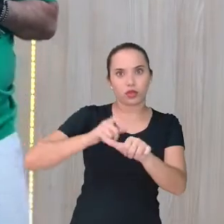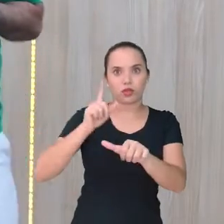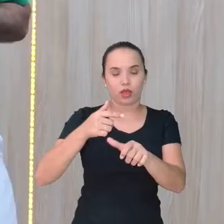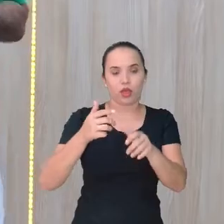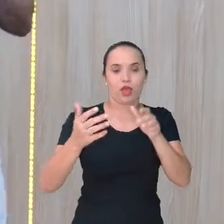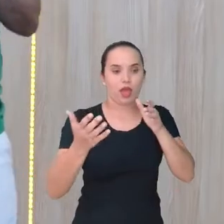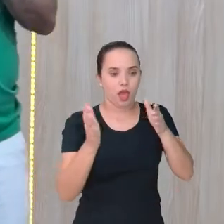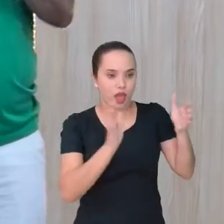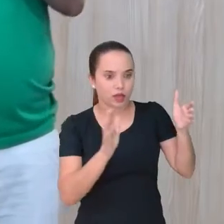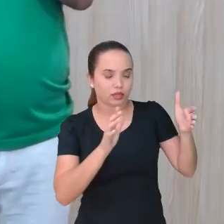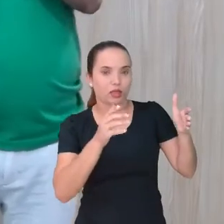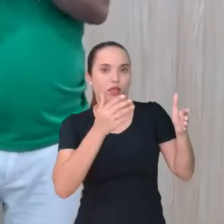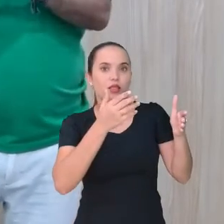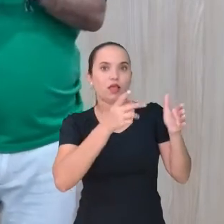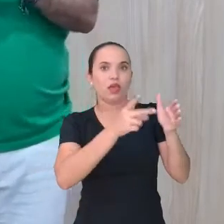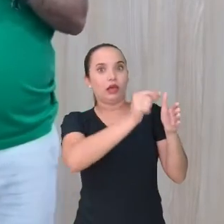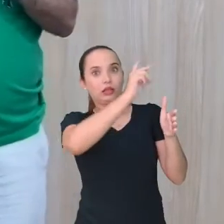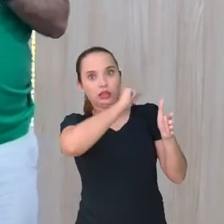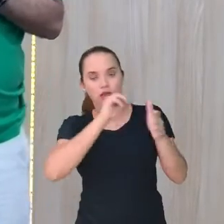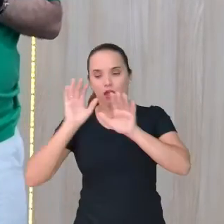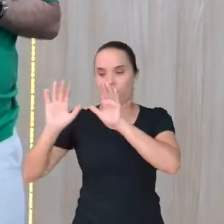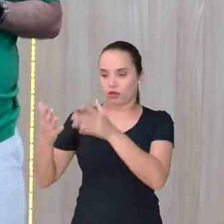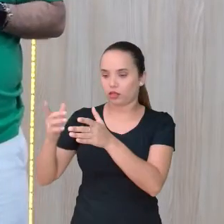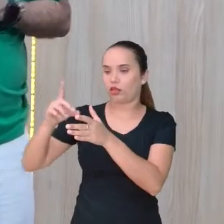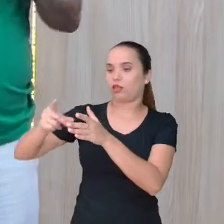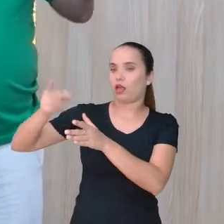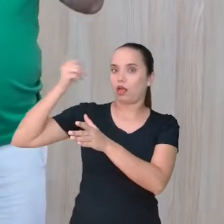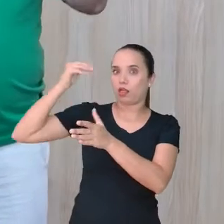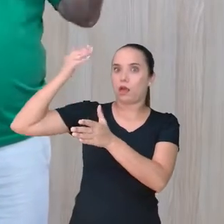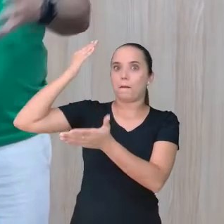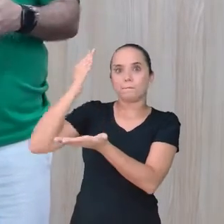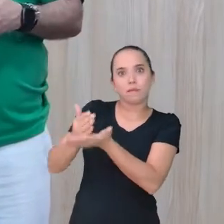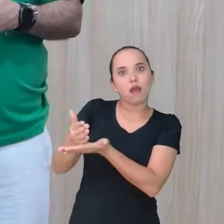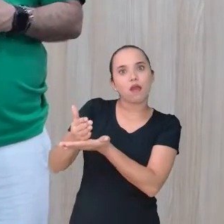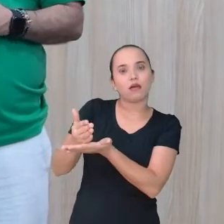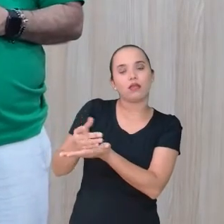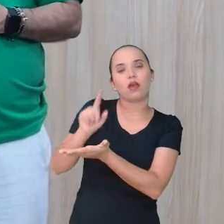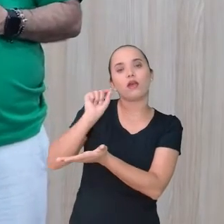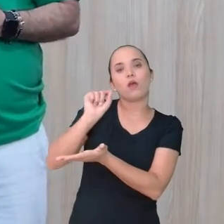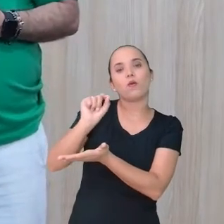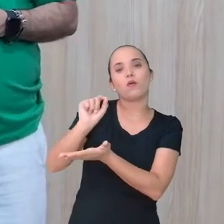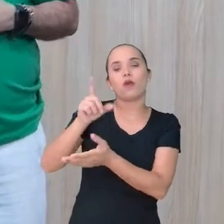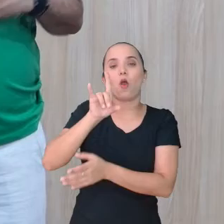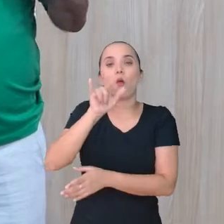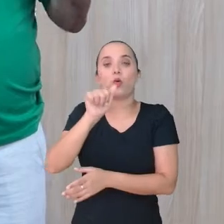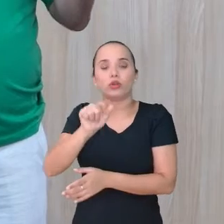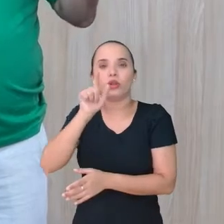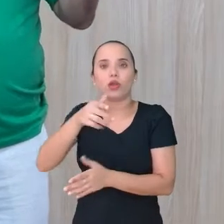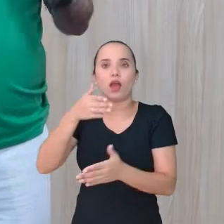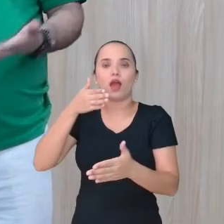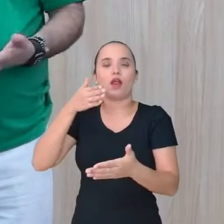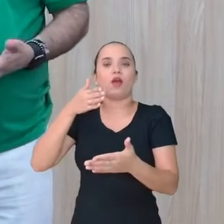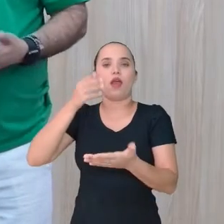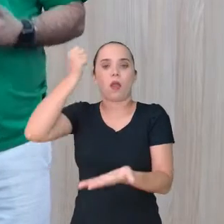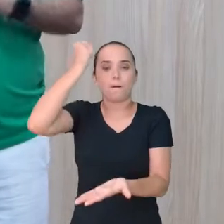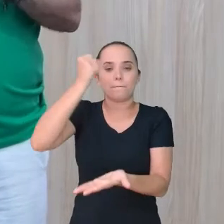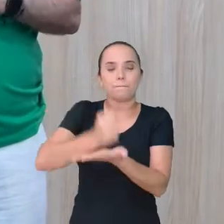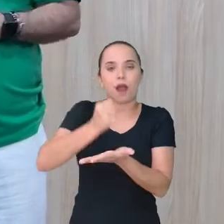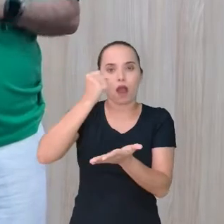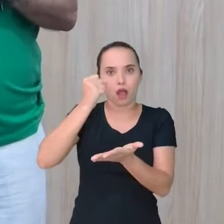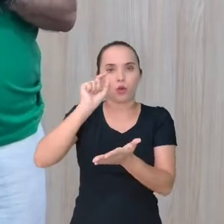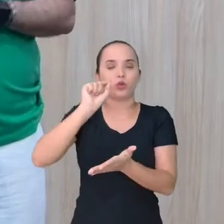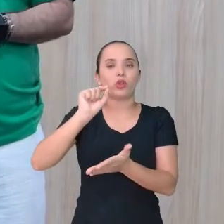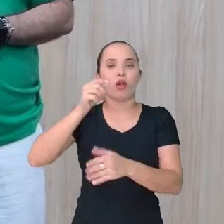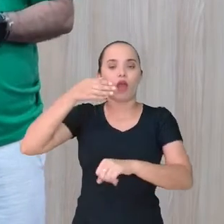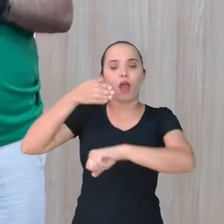Idade Média. Por quê? Essa data ela vai marcar a invasão, né, do território do